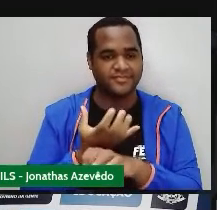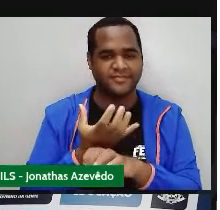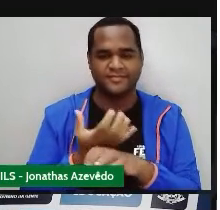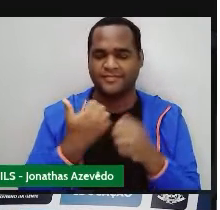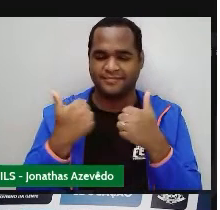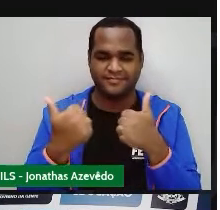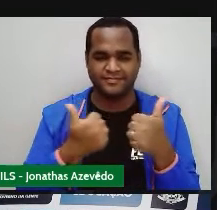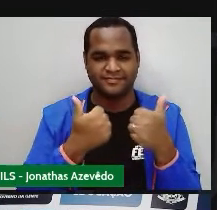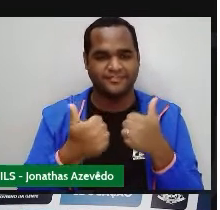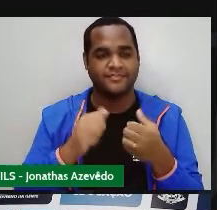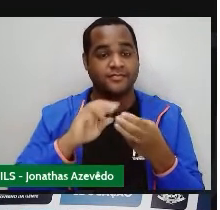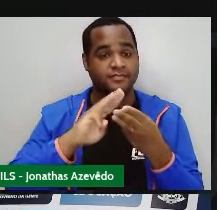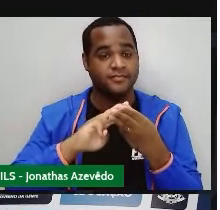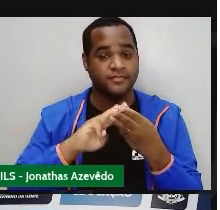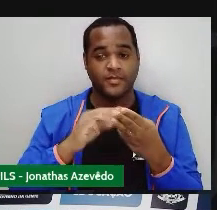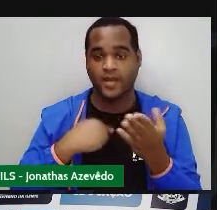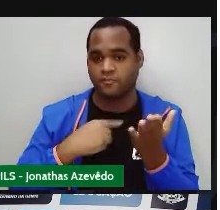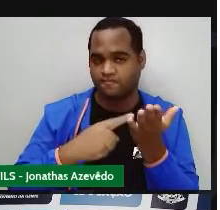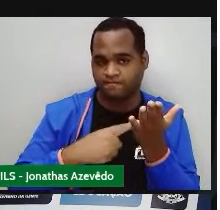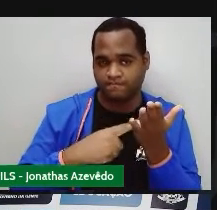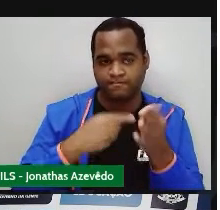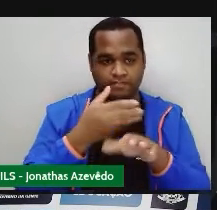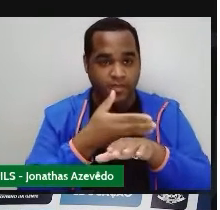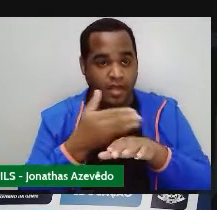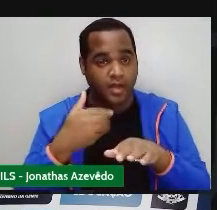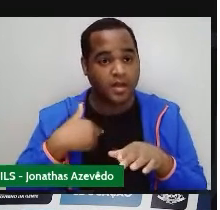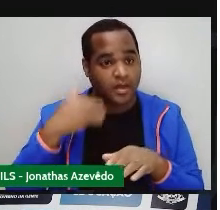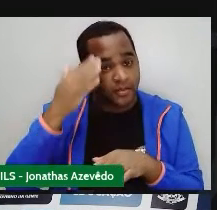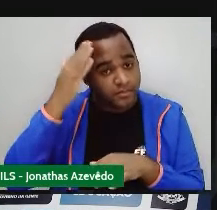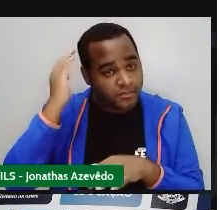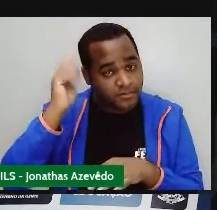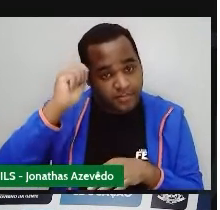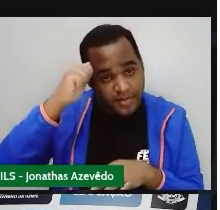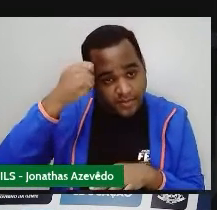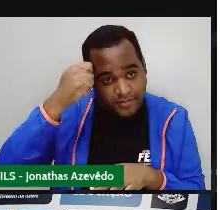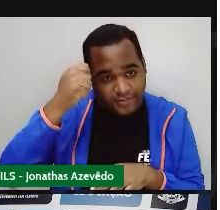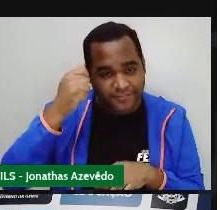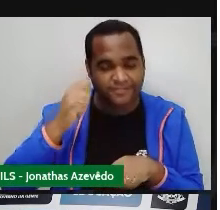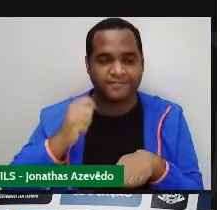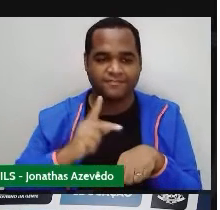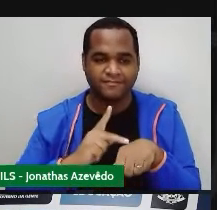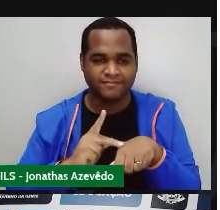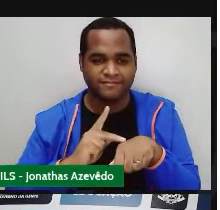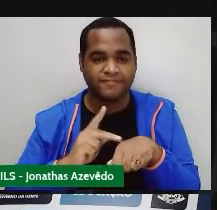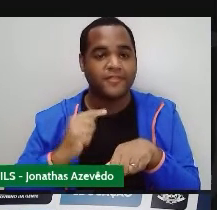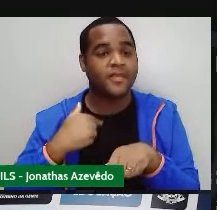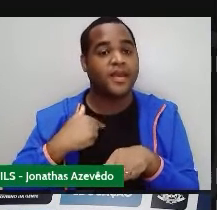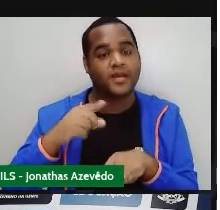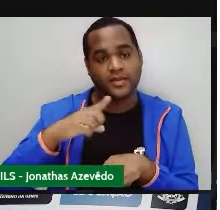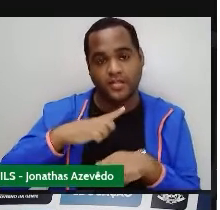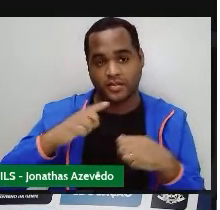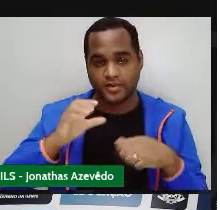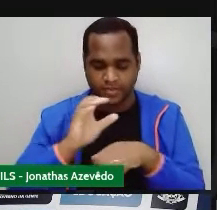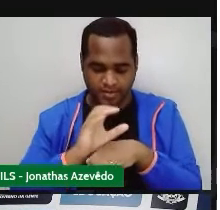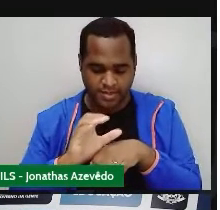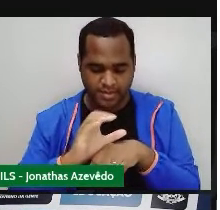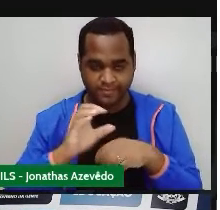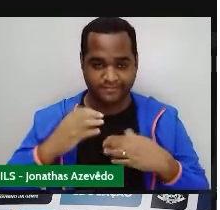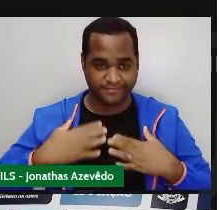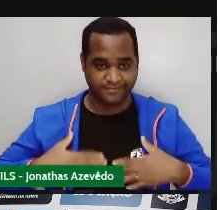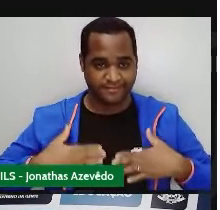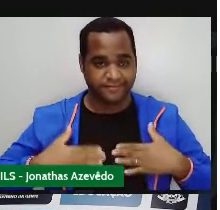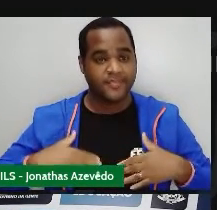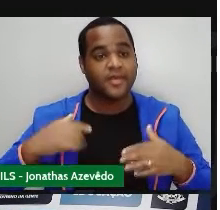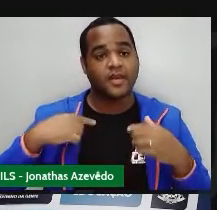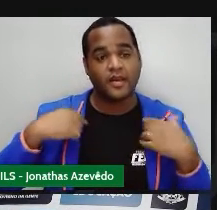matemática bom eu tenho pele branca cabelo preto o vestido aqui com uma camisa cinza um jaleco branco